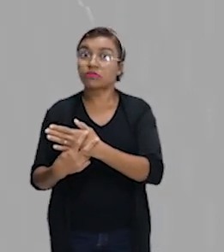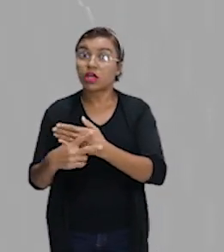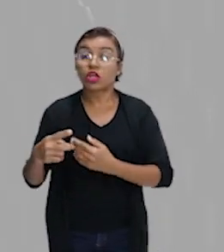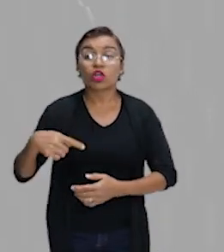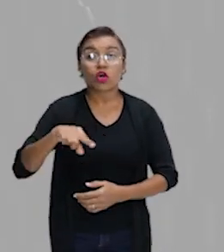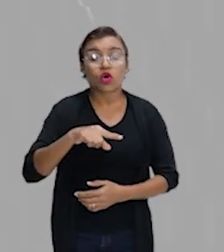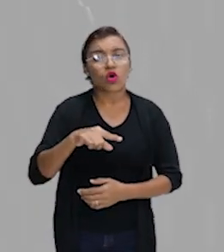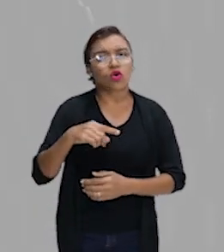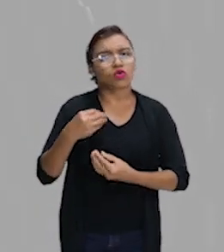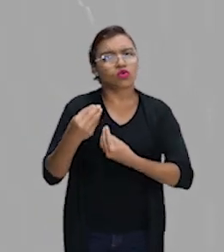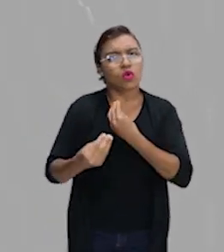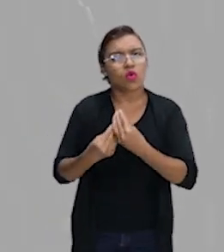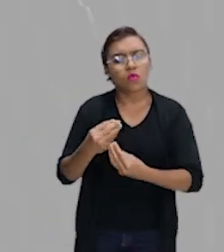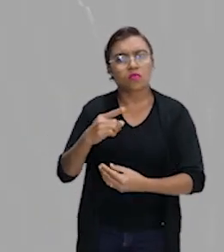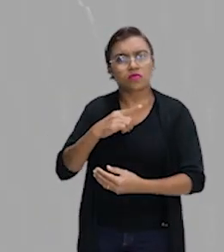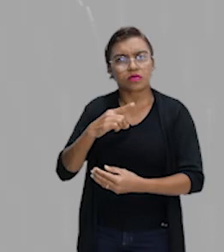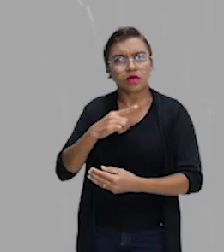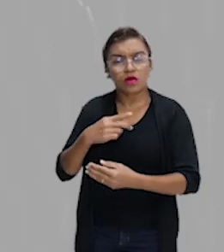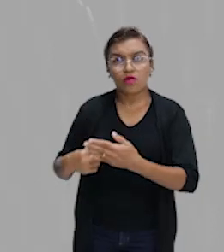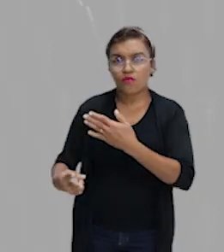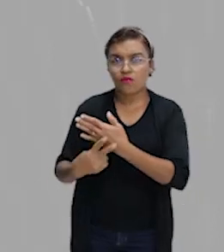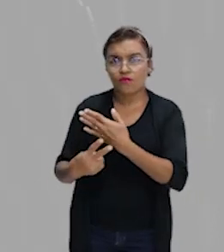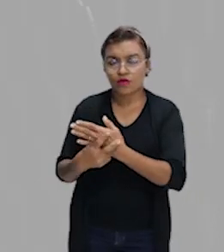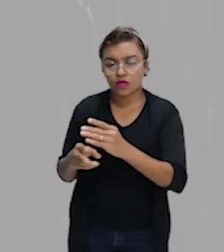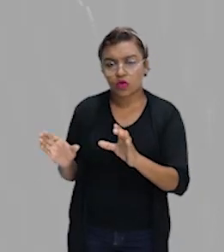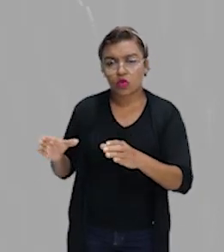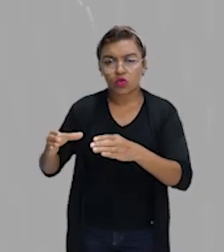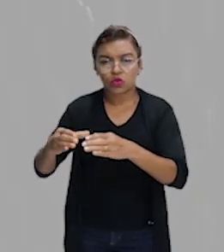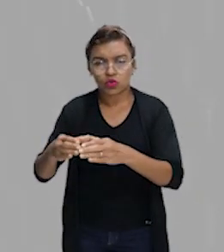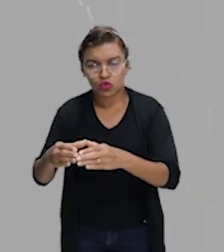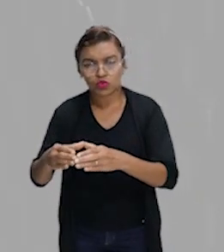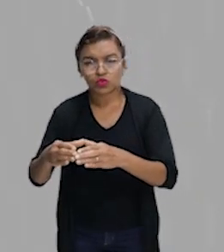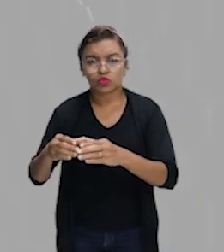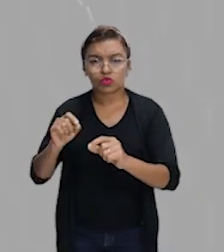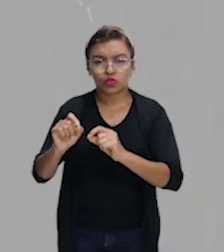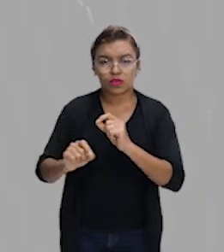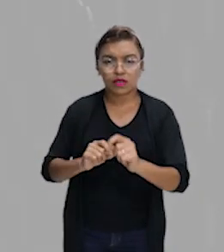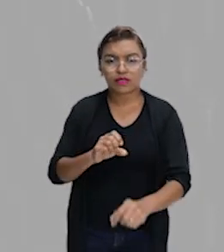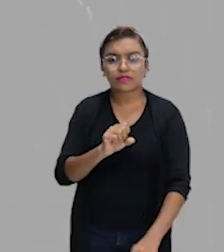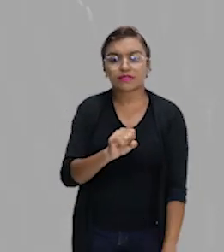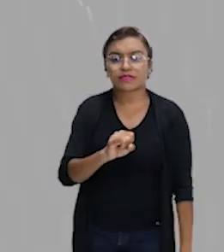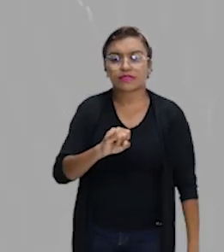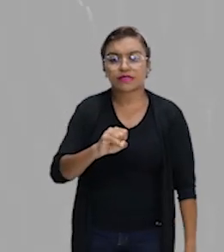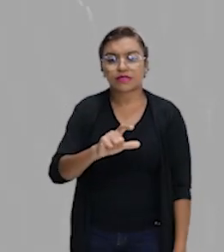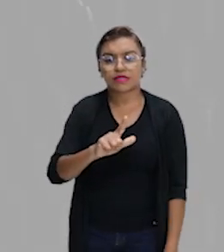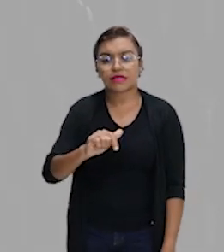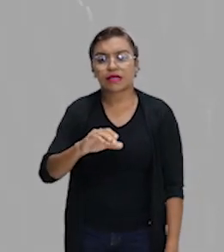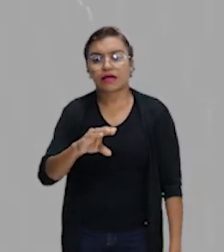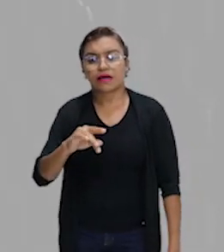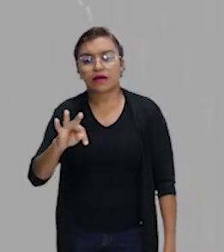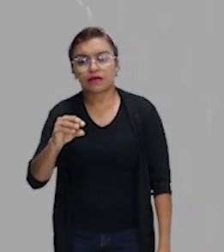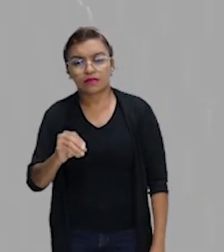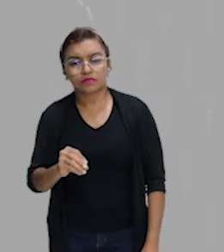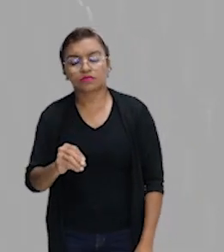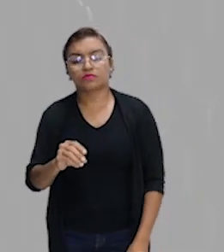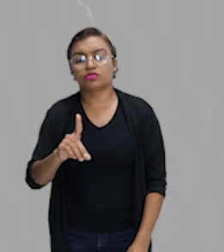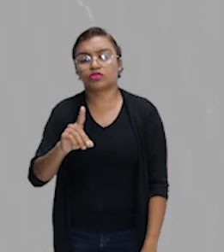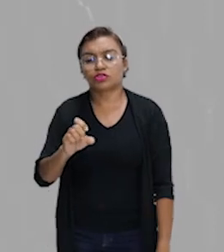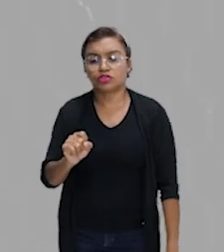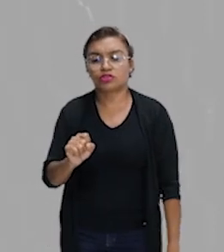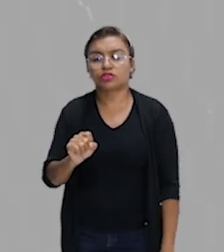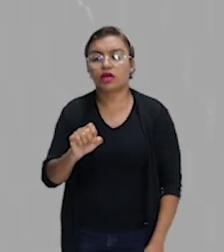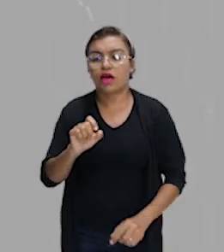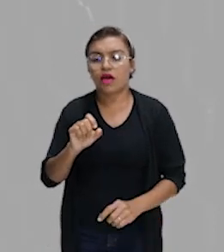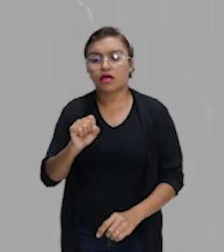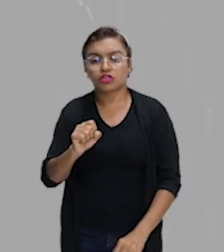o vidro, que é um conjunto de silicatos de sódio e cálcio, a gente precisa ter